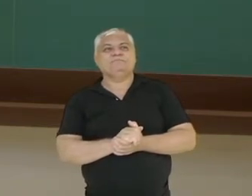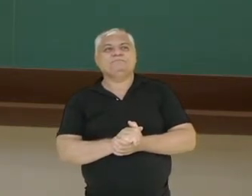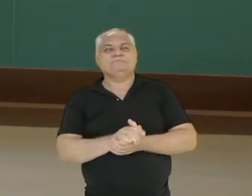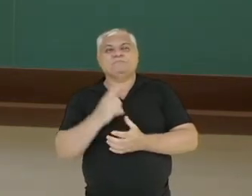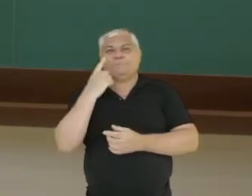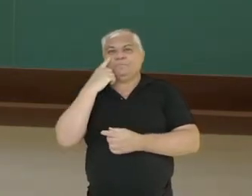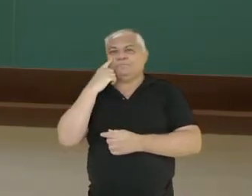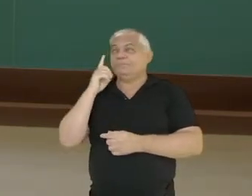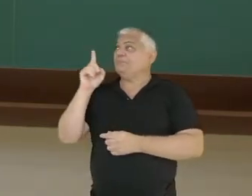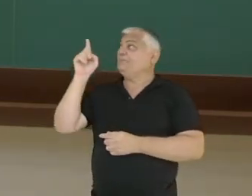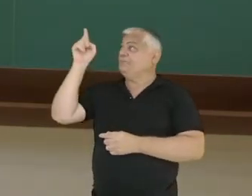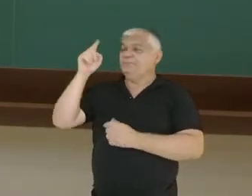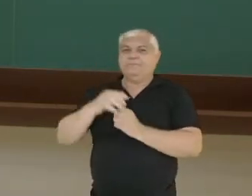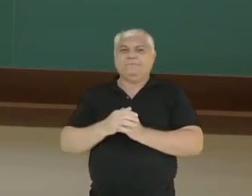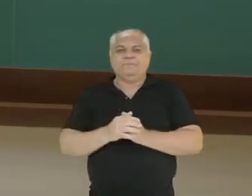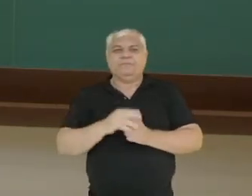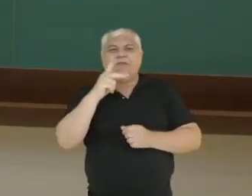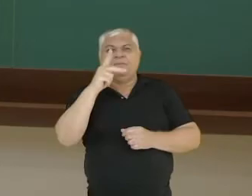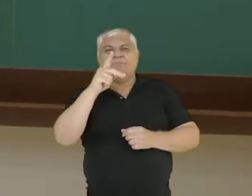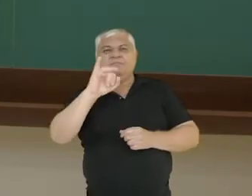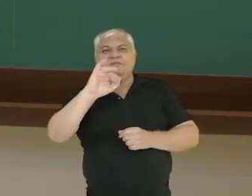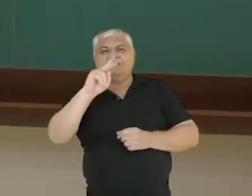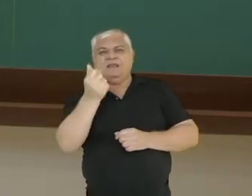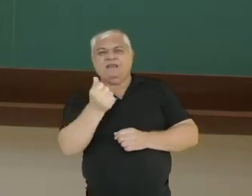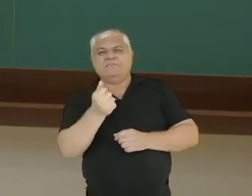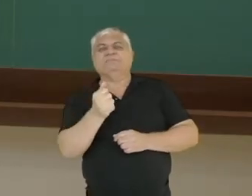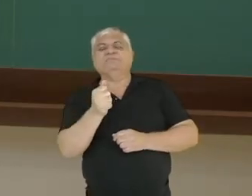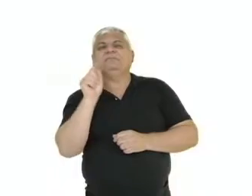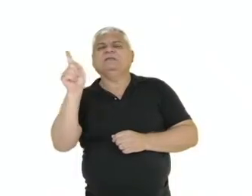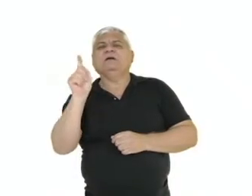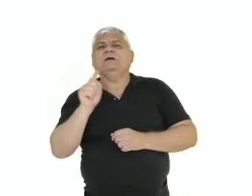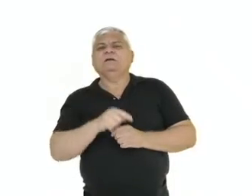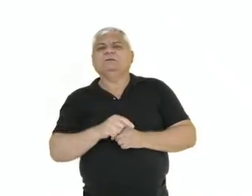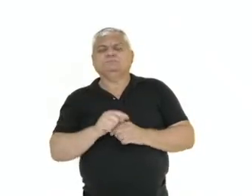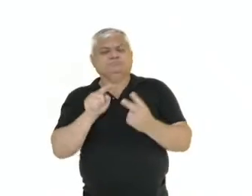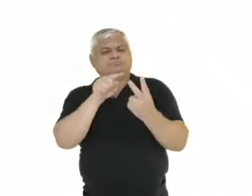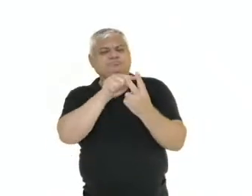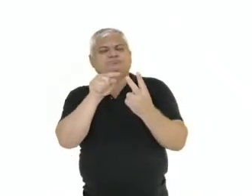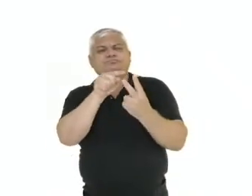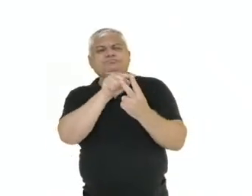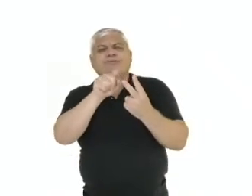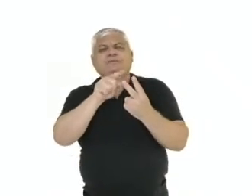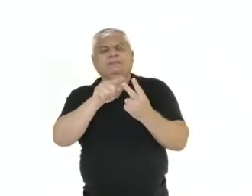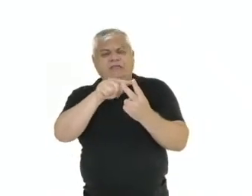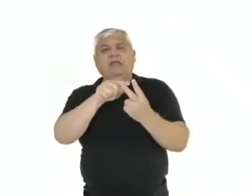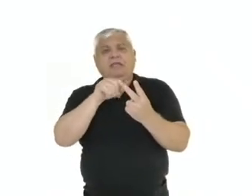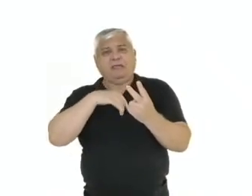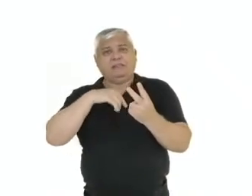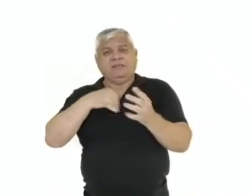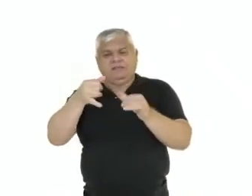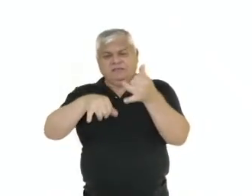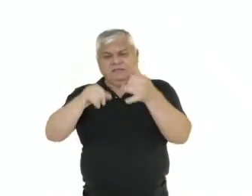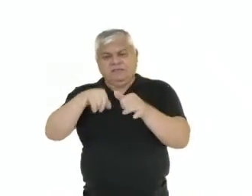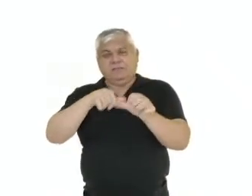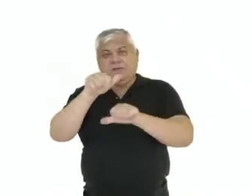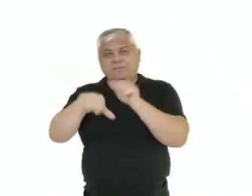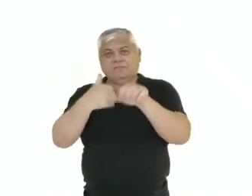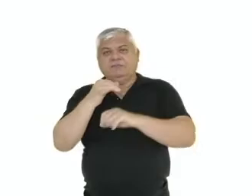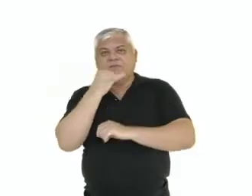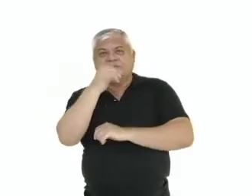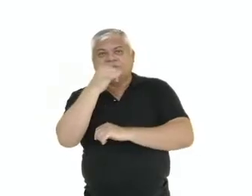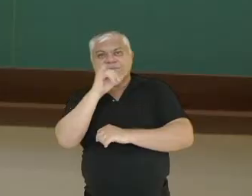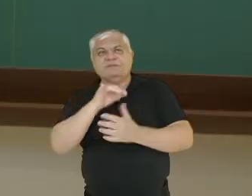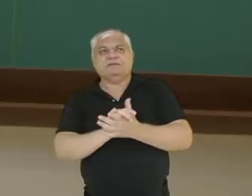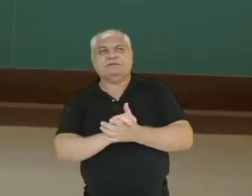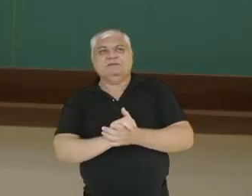Aqui a gente tem uma pilha de Daniel. Toda pilha é um dispositivo que transforma energia química em energia elétrica. Na pilha de